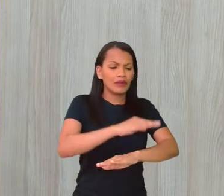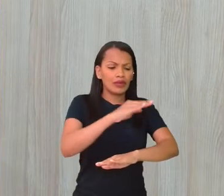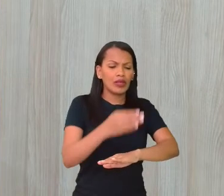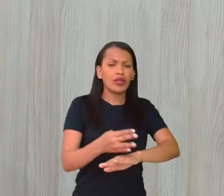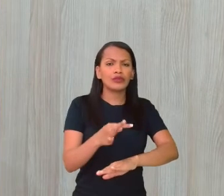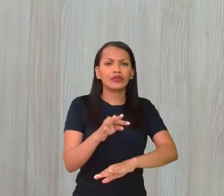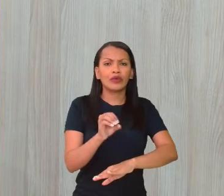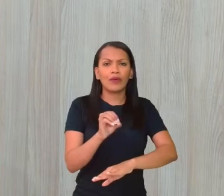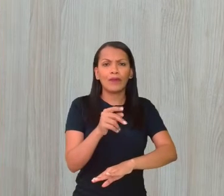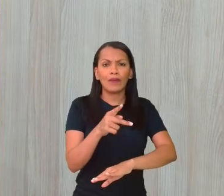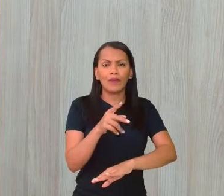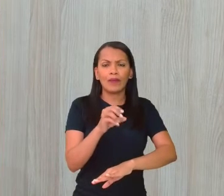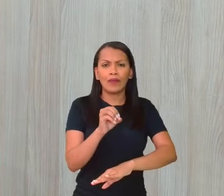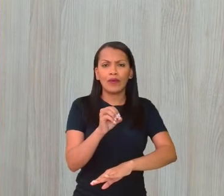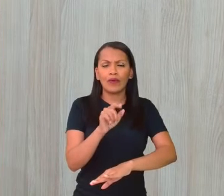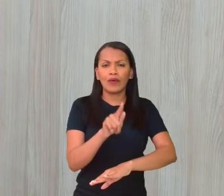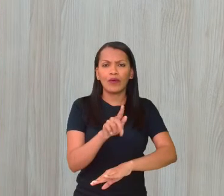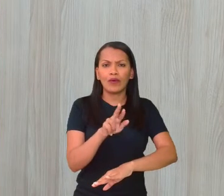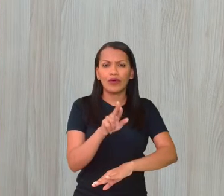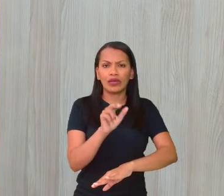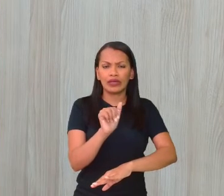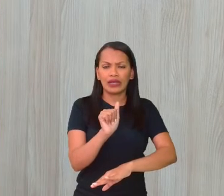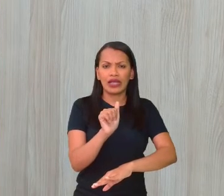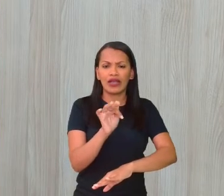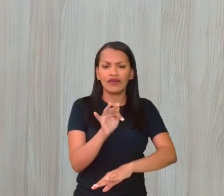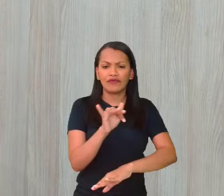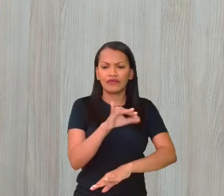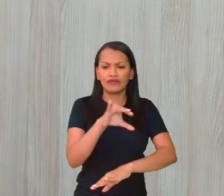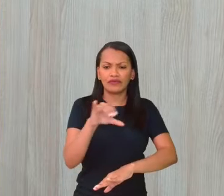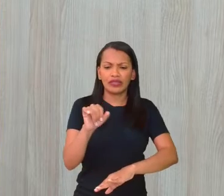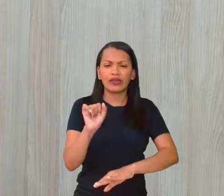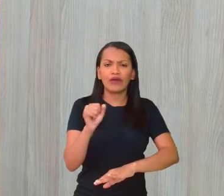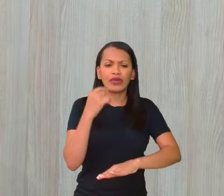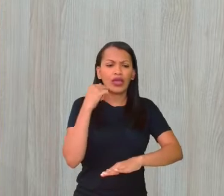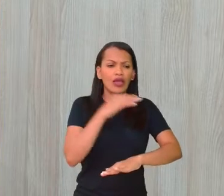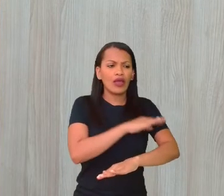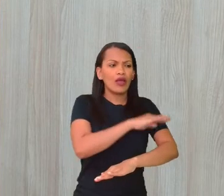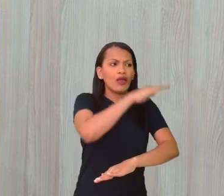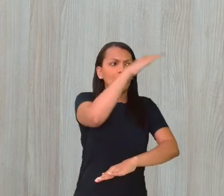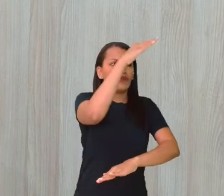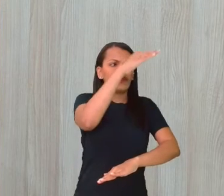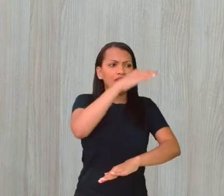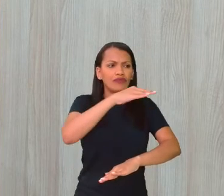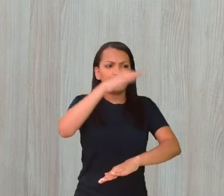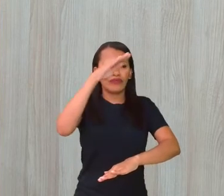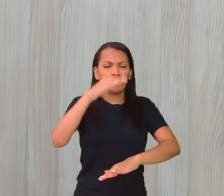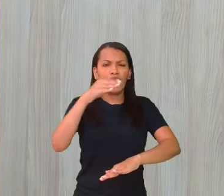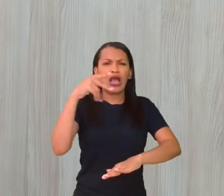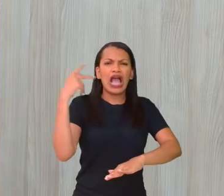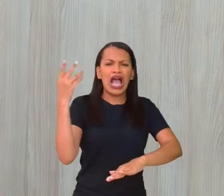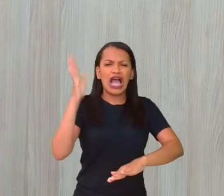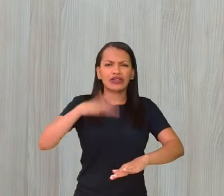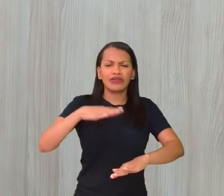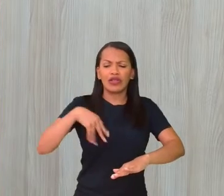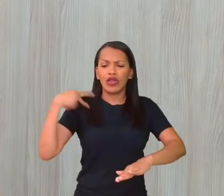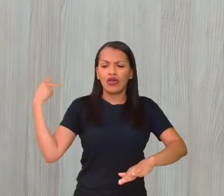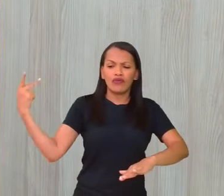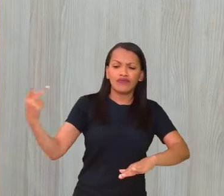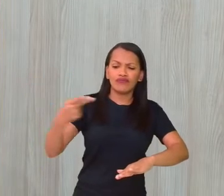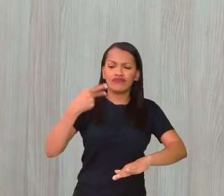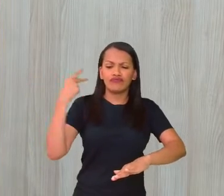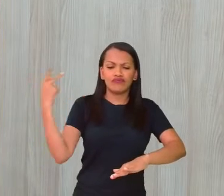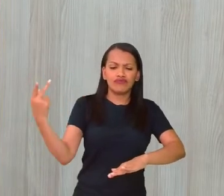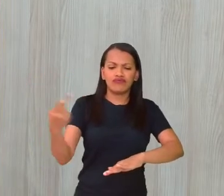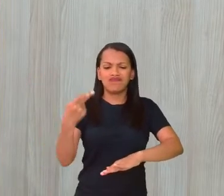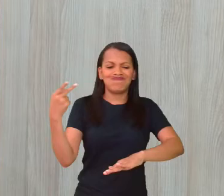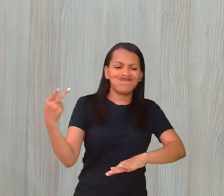Tem. Tem lá o Planalto da Borborema interferindo no clima, beleza. Tem a questão dos ventos alísios? Também tem.